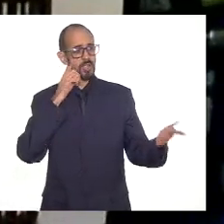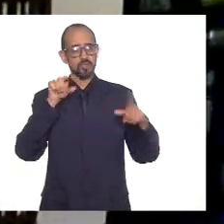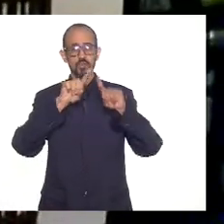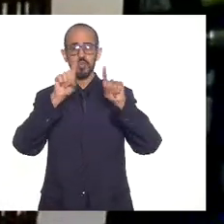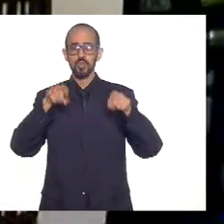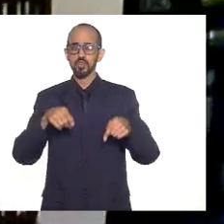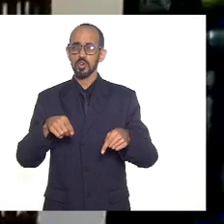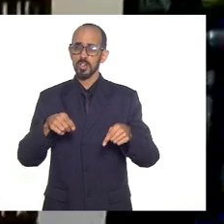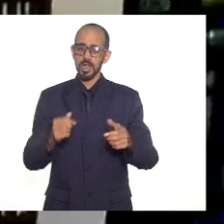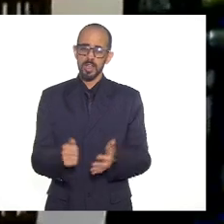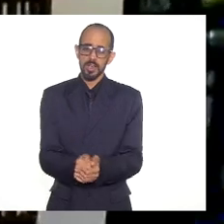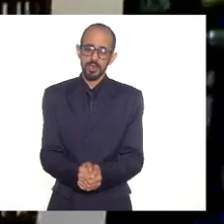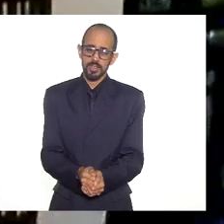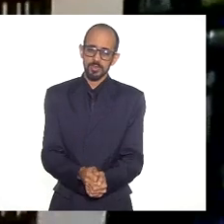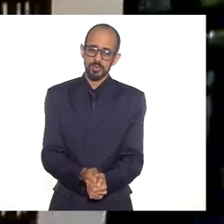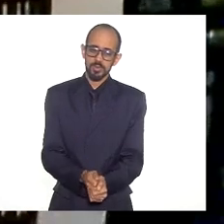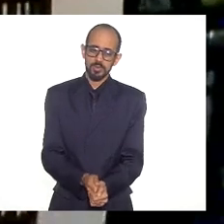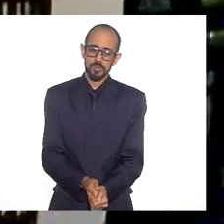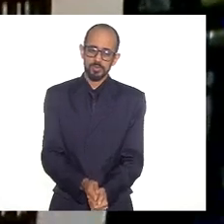servidores,